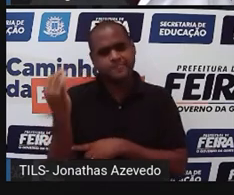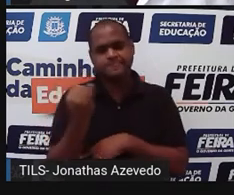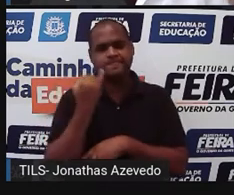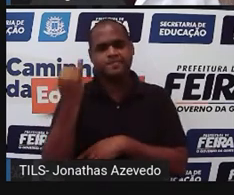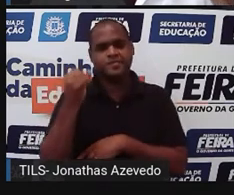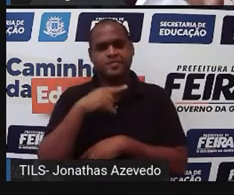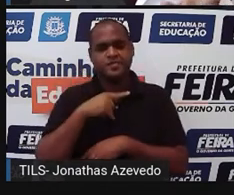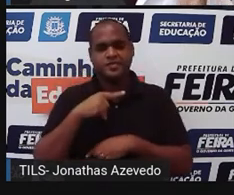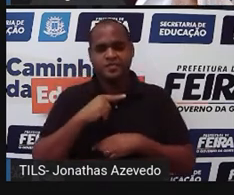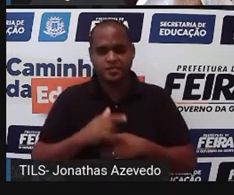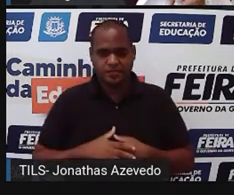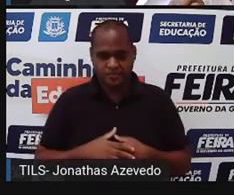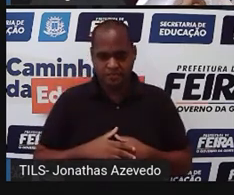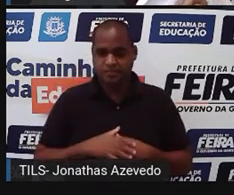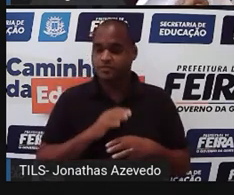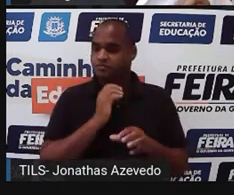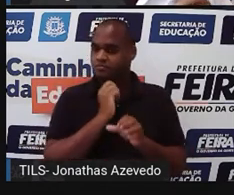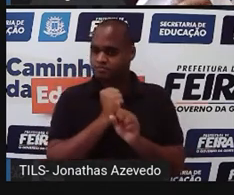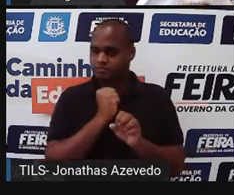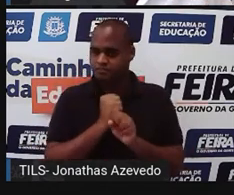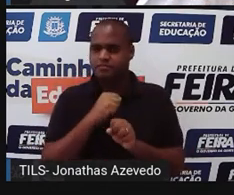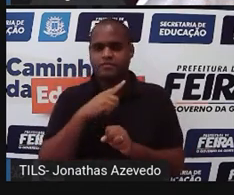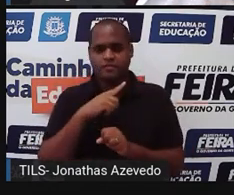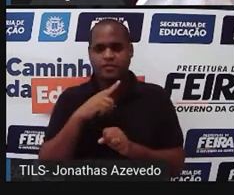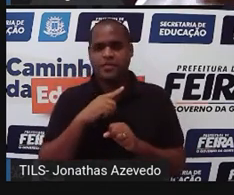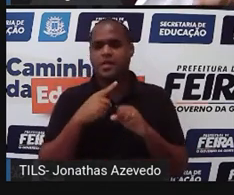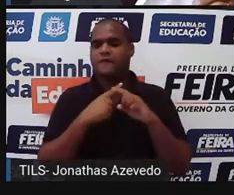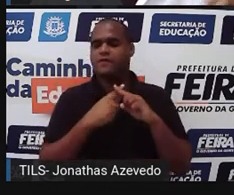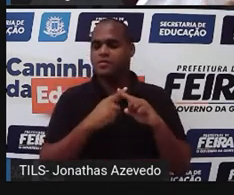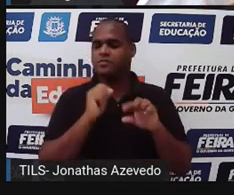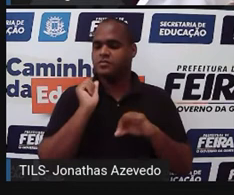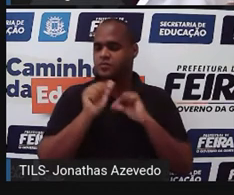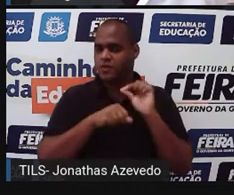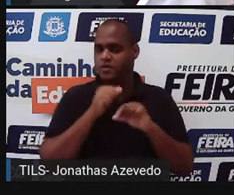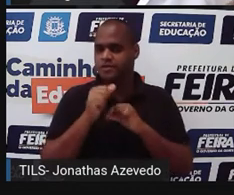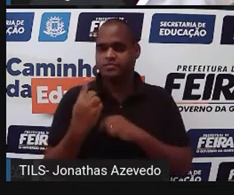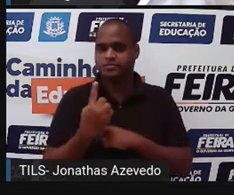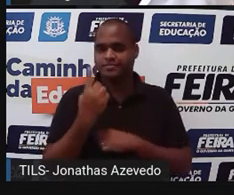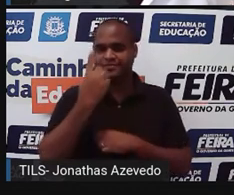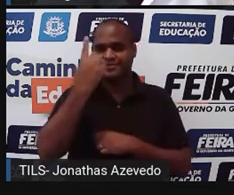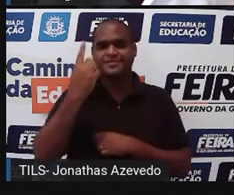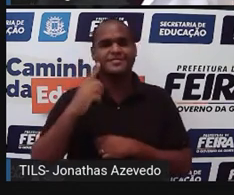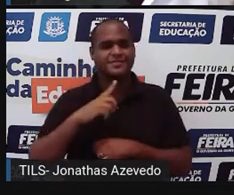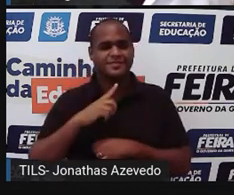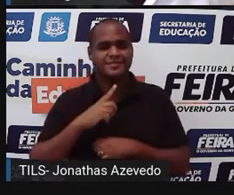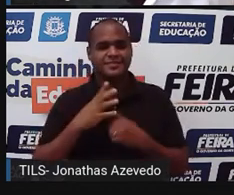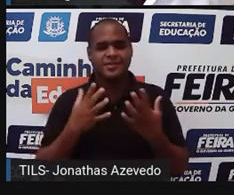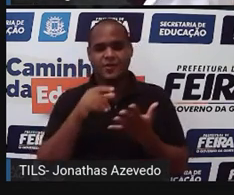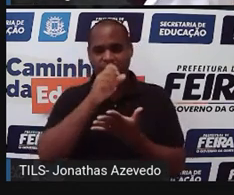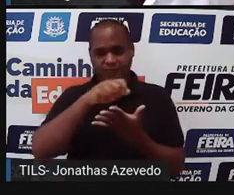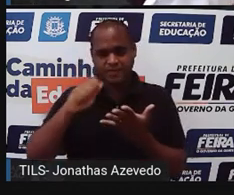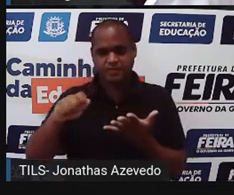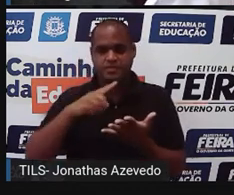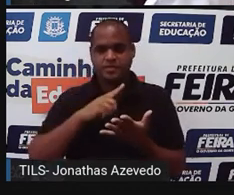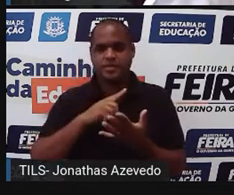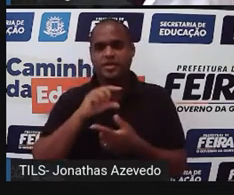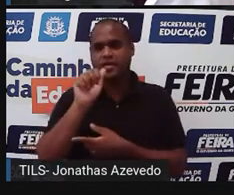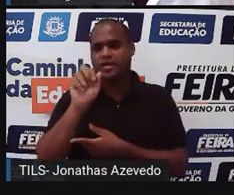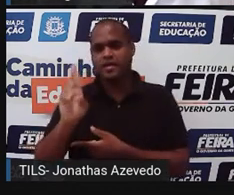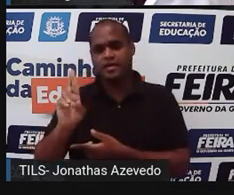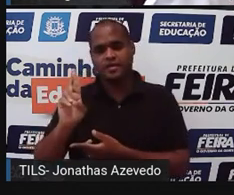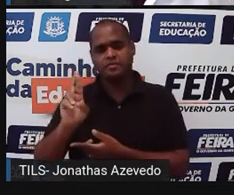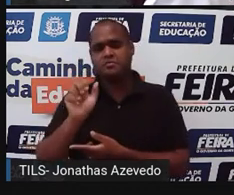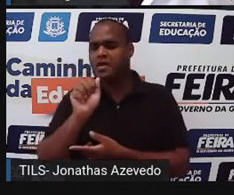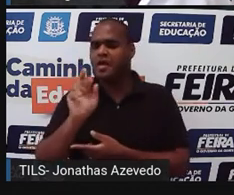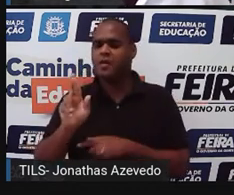tempo comprimento do retângulo vezes altura do retângulo e eu vou escrever ali onde tem aqueles a r